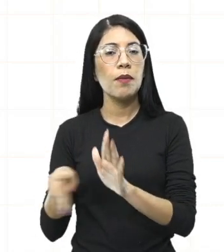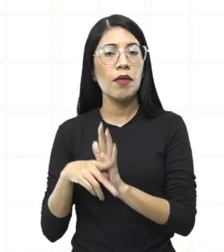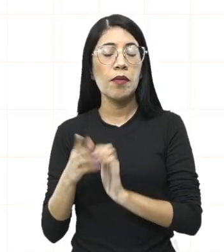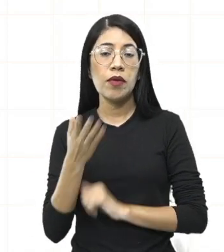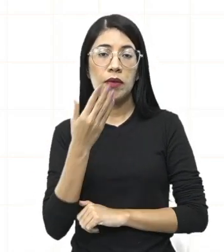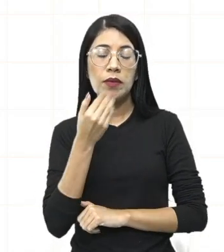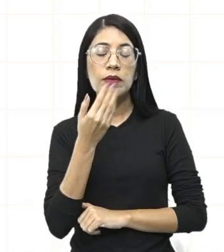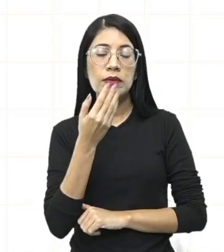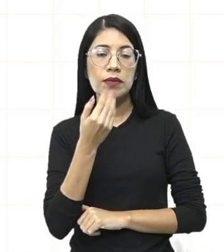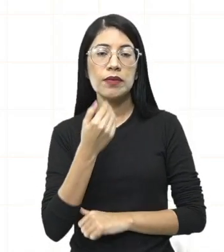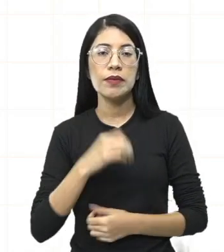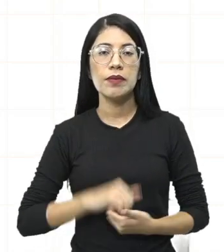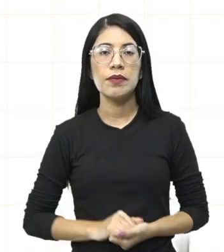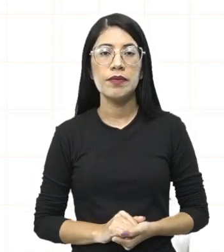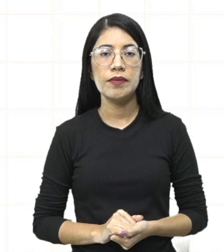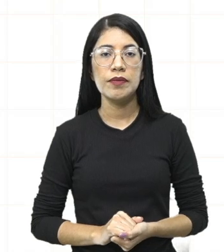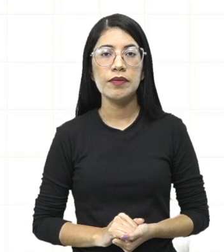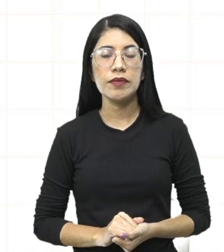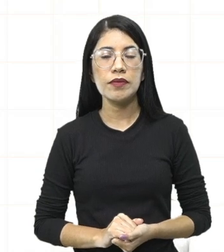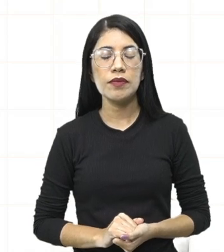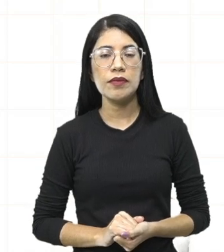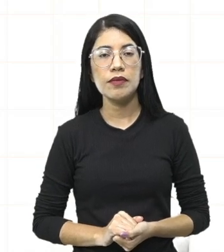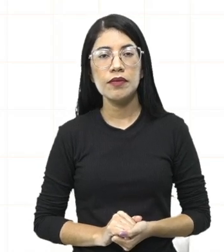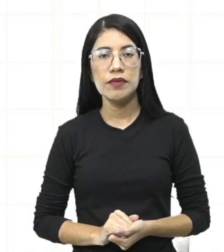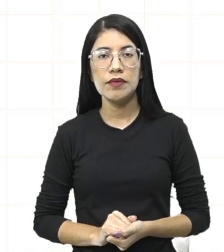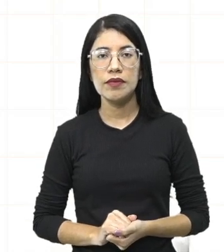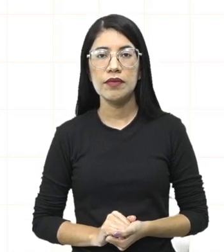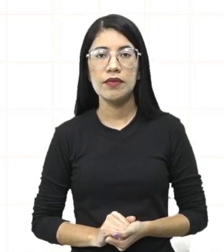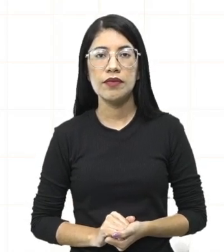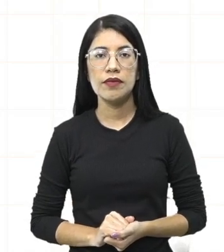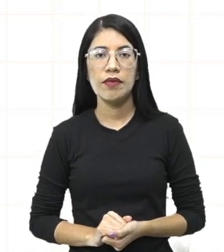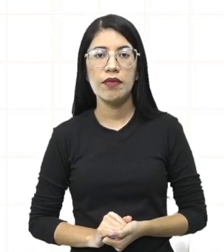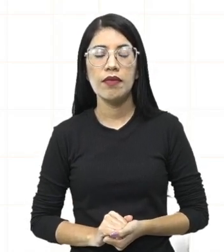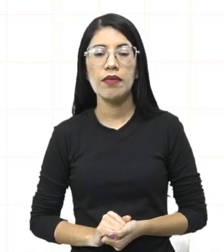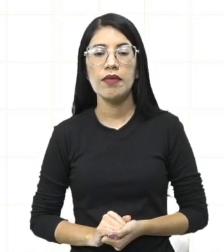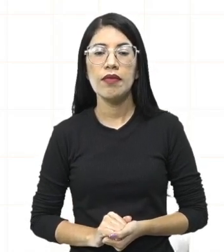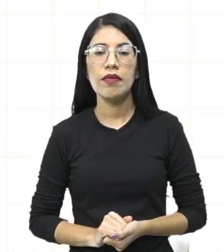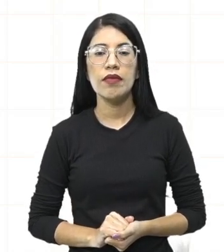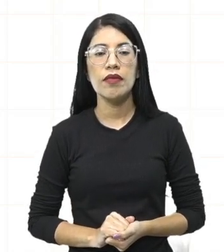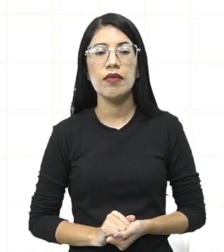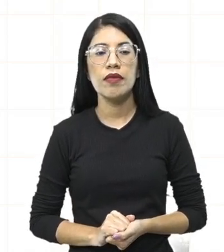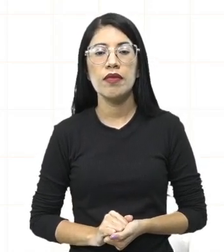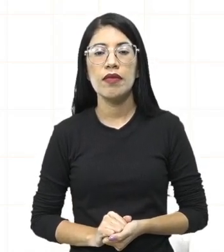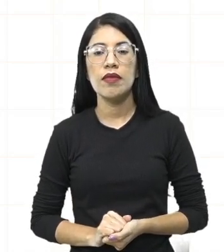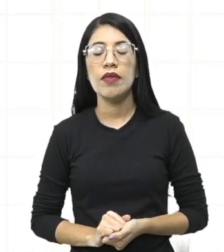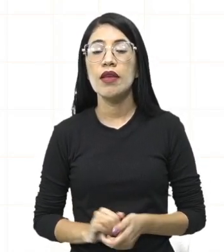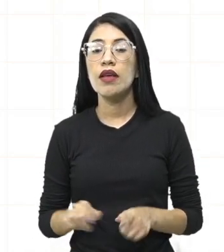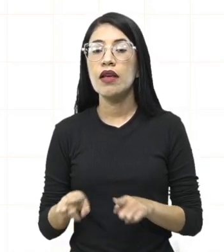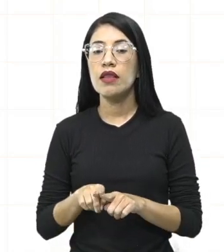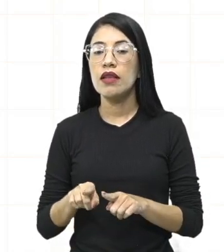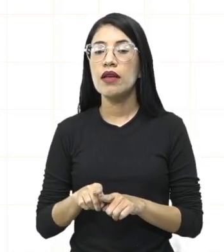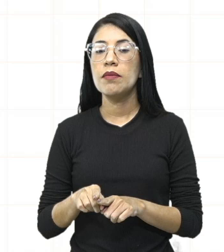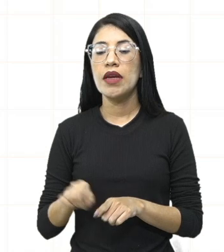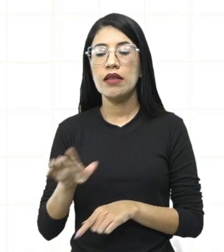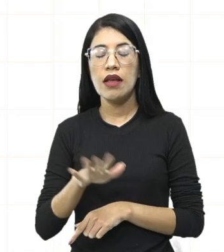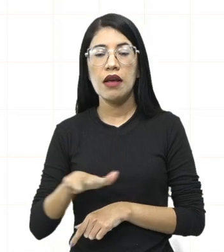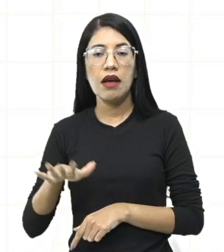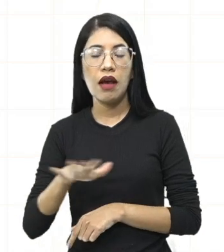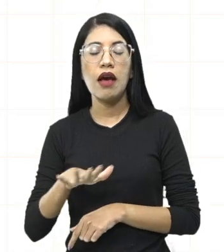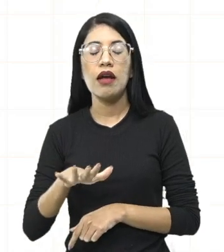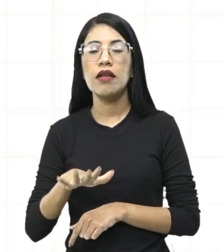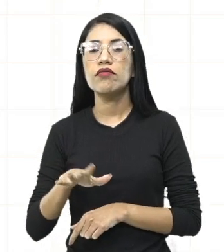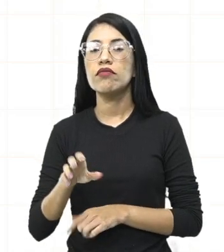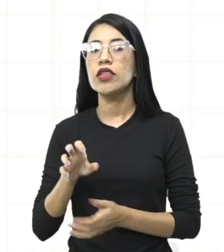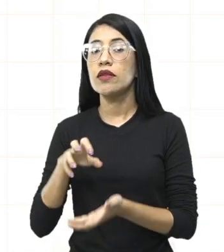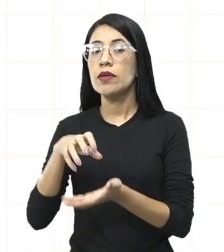própria alimentação, né, para a sua própria subsistência, tá bom? E também aqui nós temos dentro dessa reserva